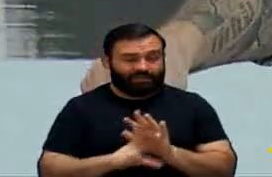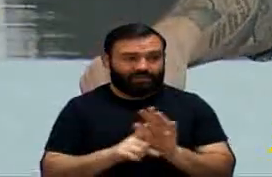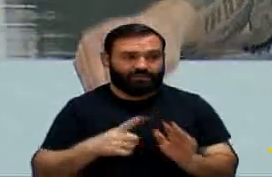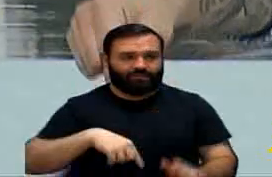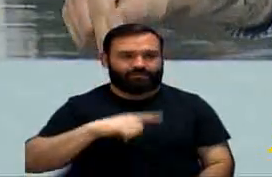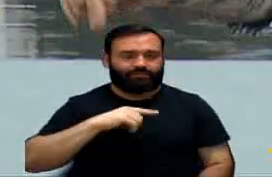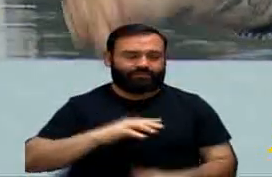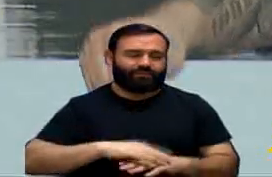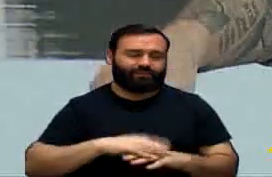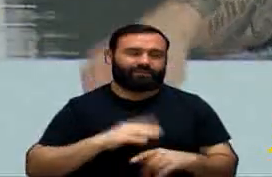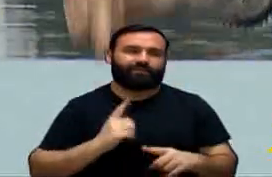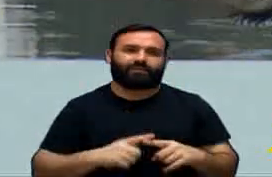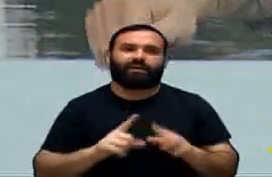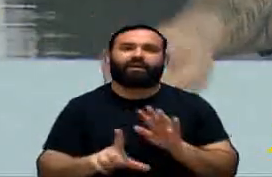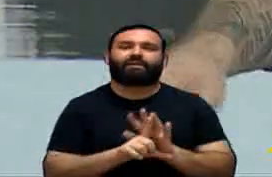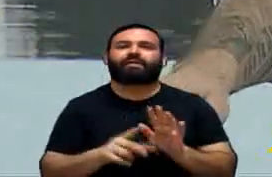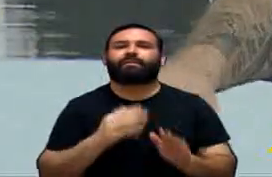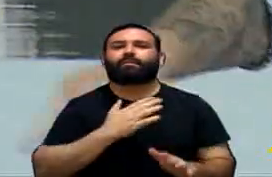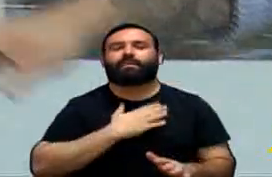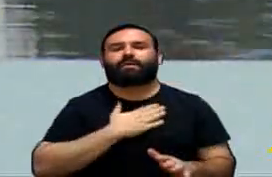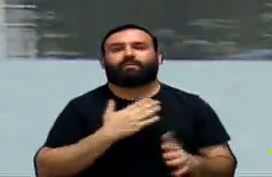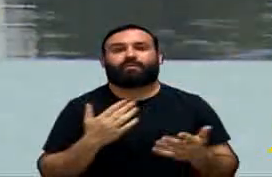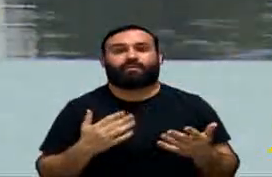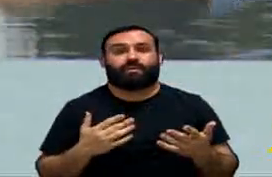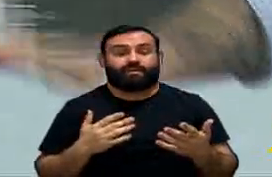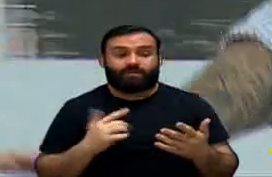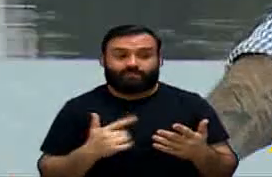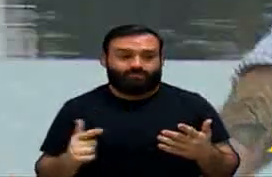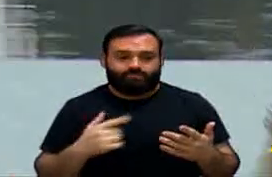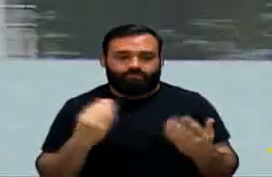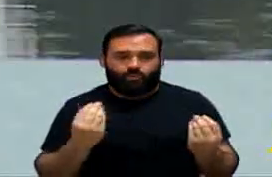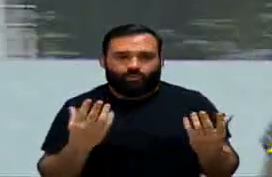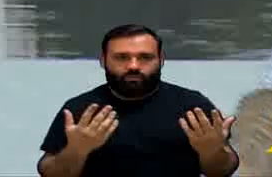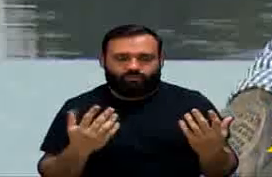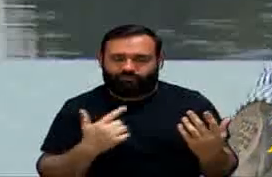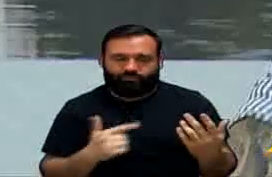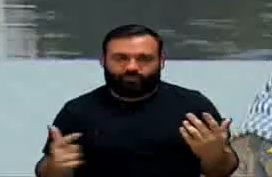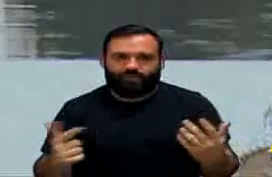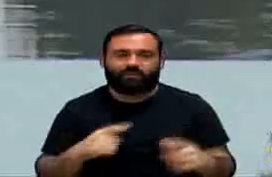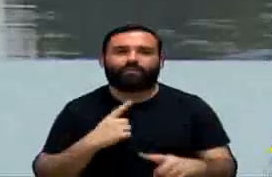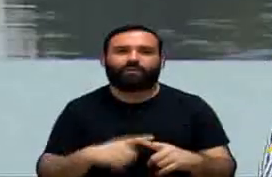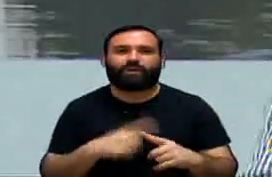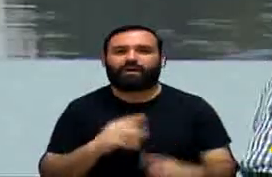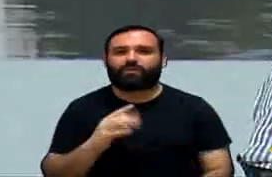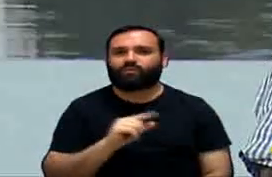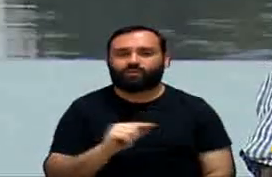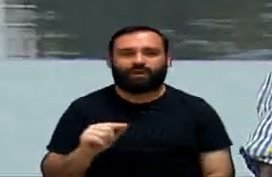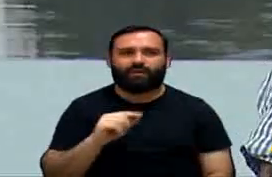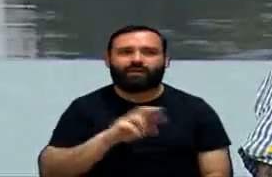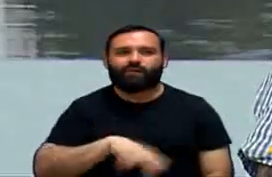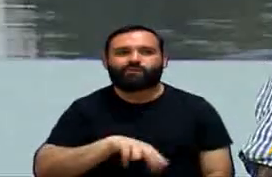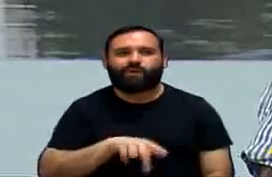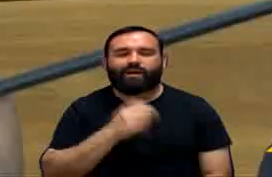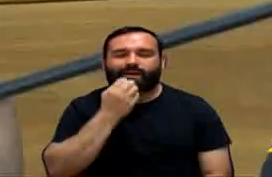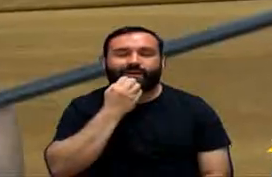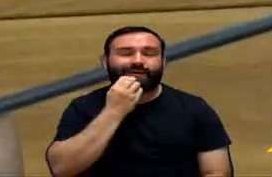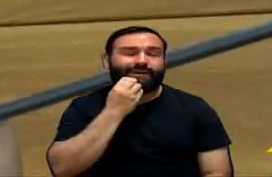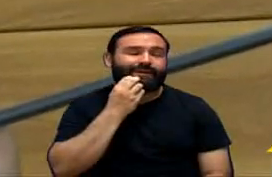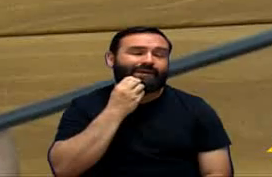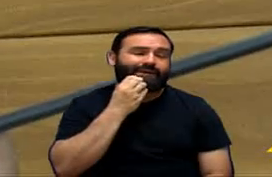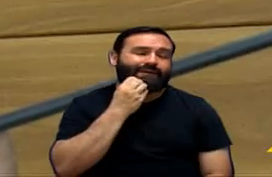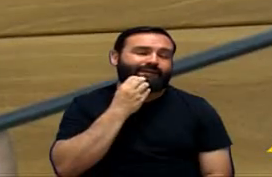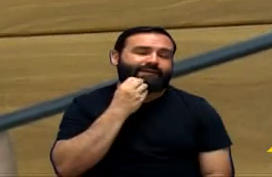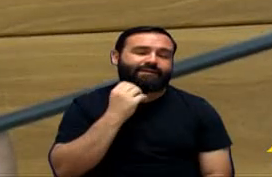fizemos aqui isso foi a lei de me autoria que foi aprovado para essa casa não tem mais como isso acontecer é porque o que acontece não é o a parte só